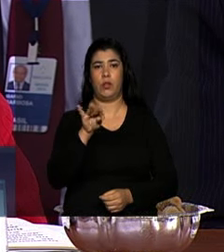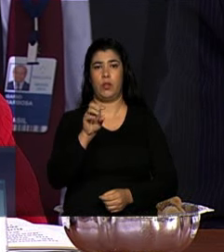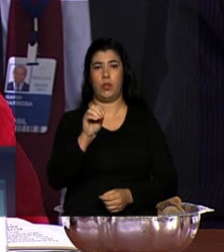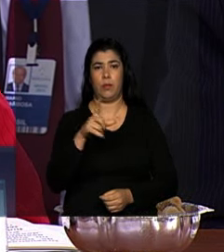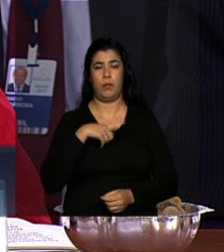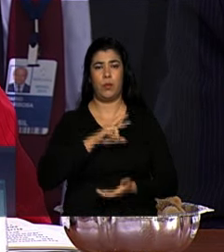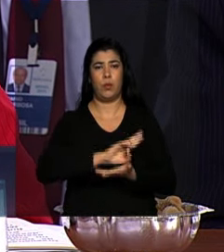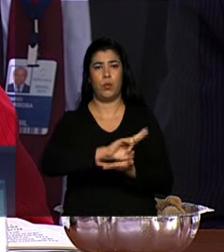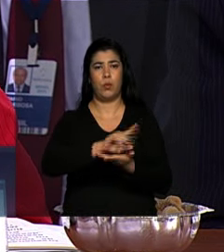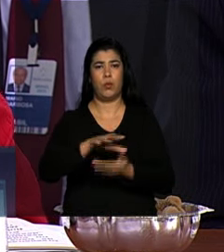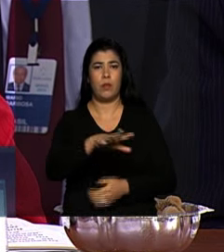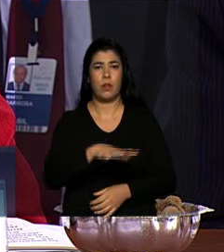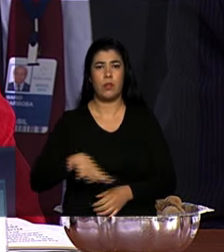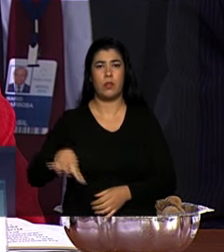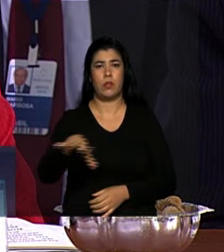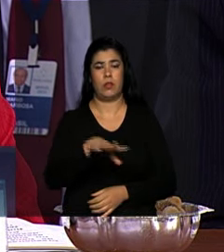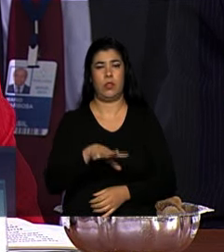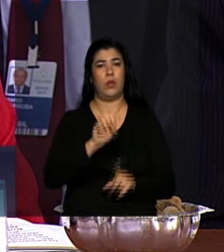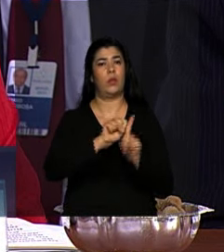áreas sociais e culturais.